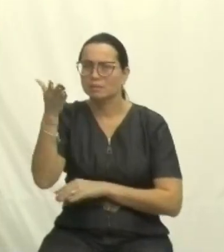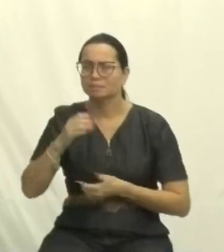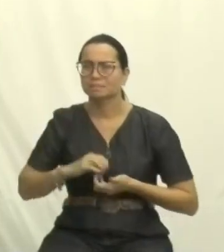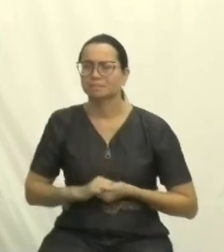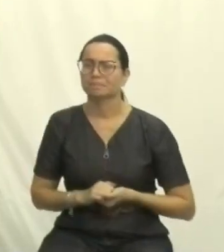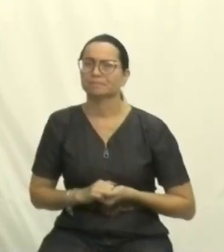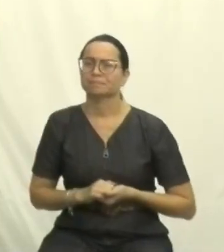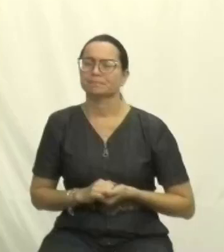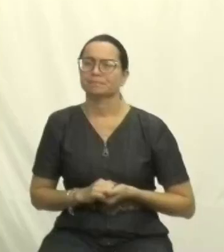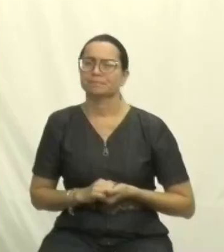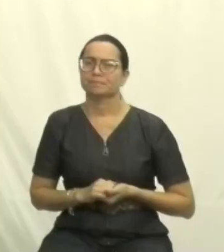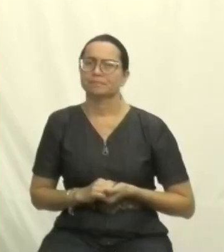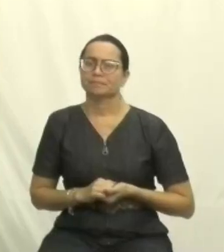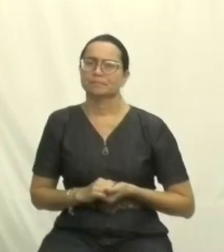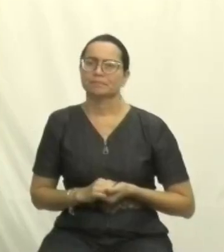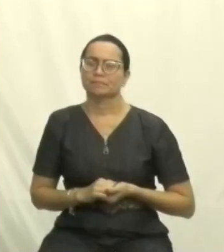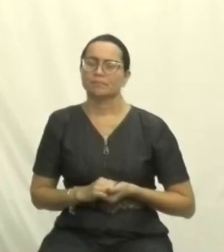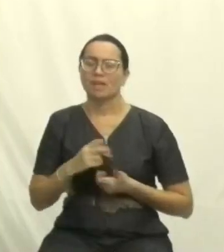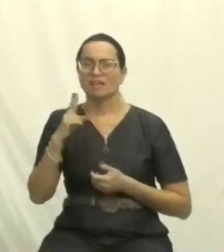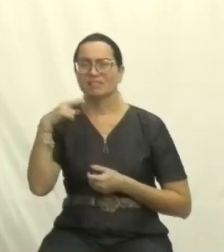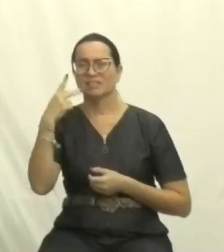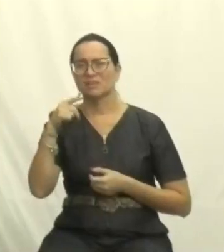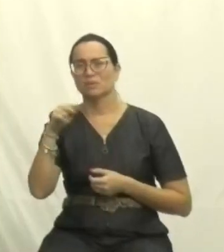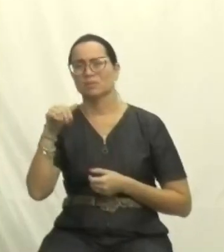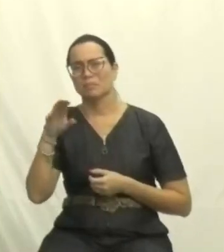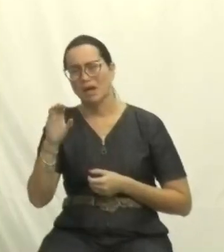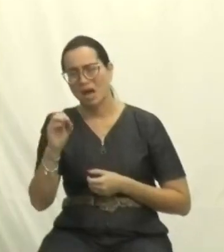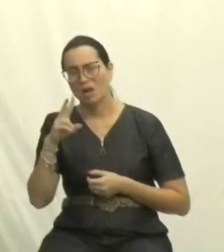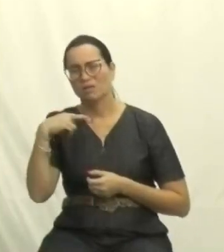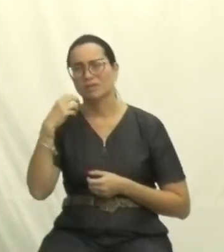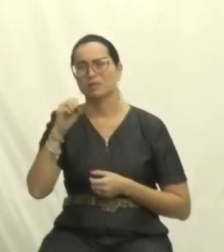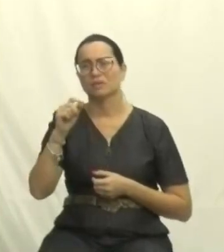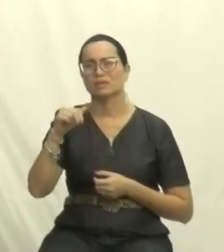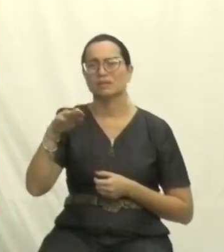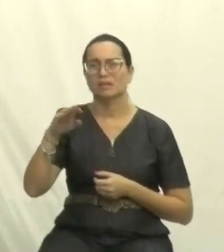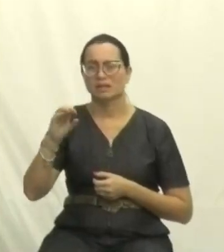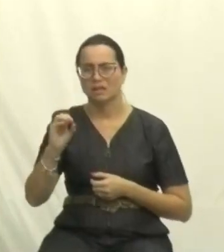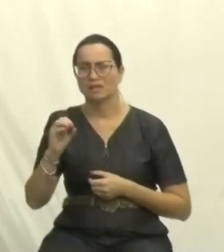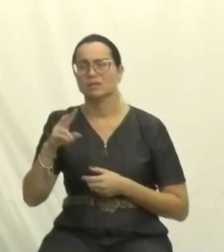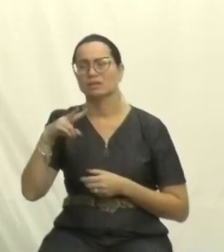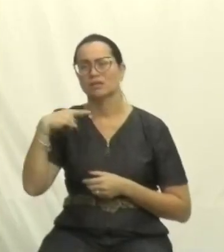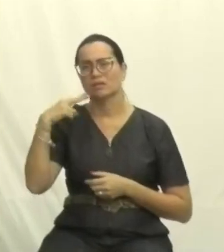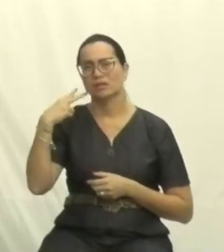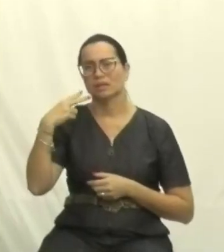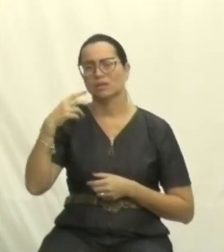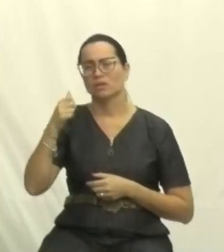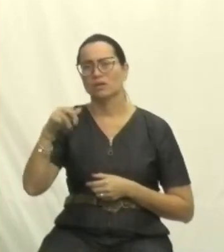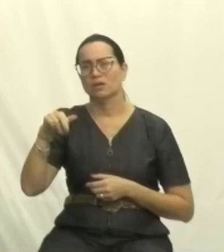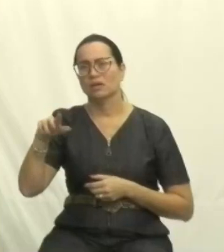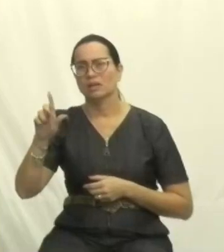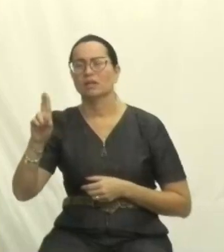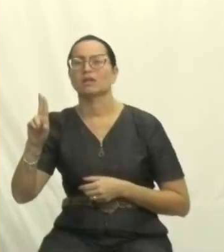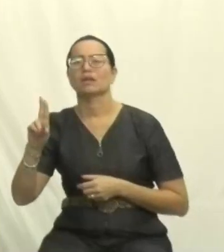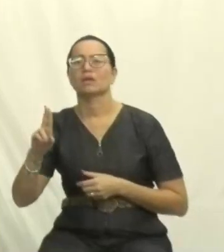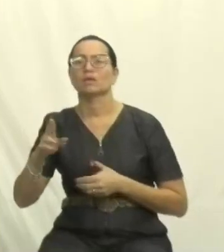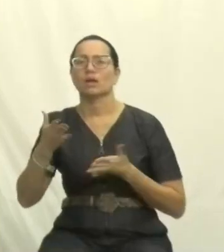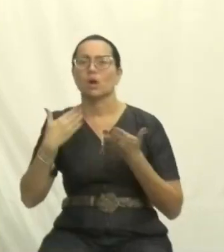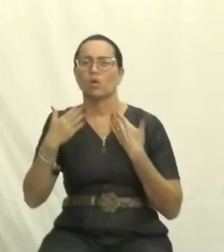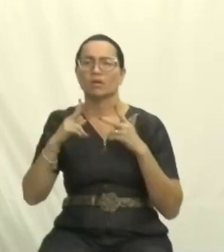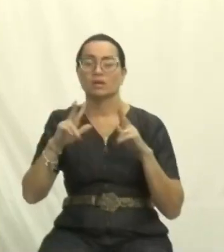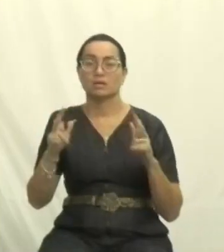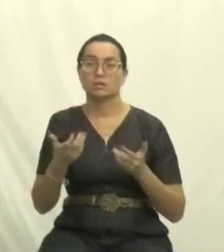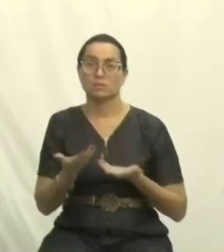o vereador Paulo, o vereador Salles da legislatura, o vereador Arleu, antiga legislatura, debateram muito sobre isso, a gente